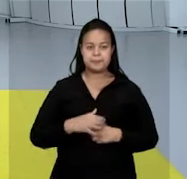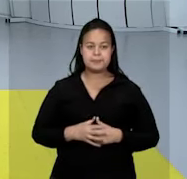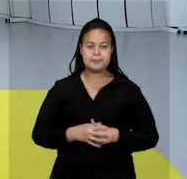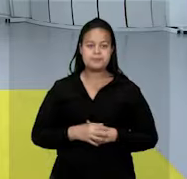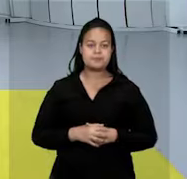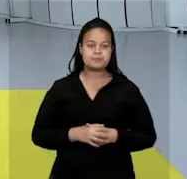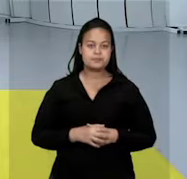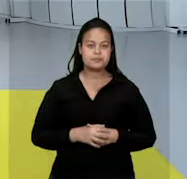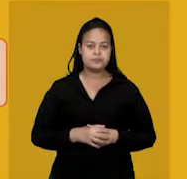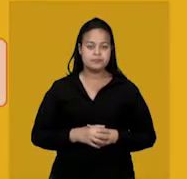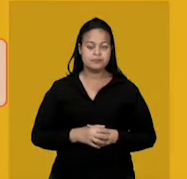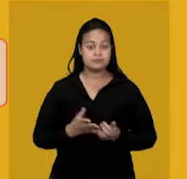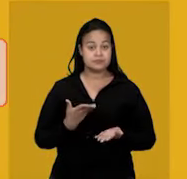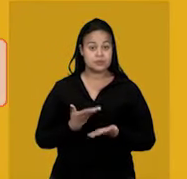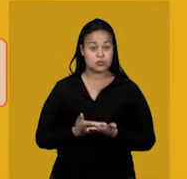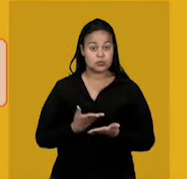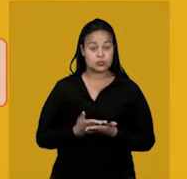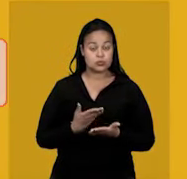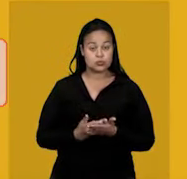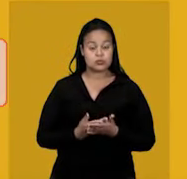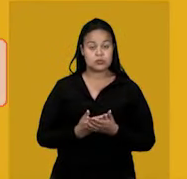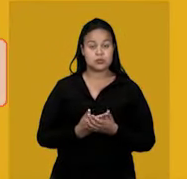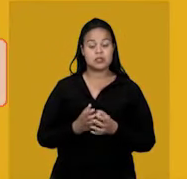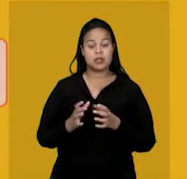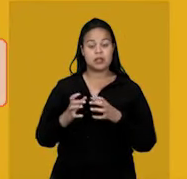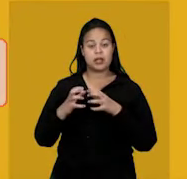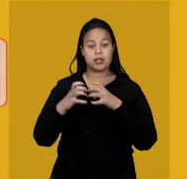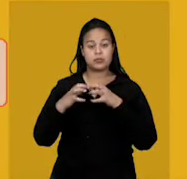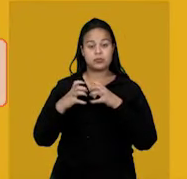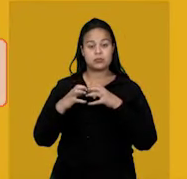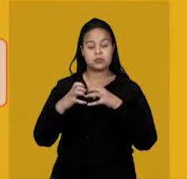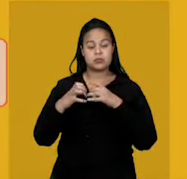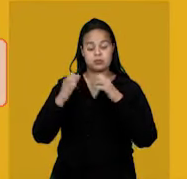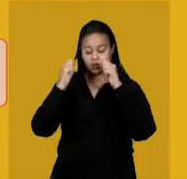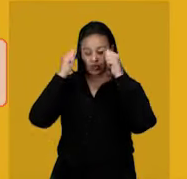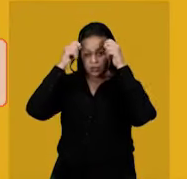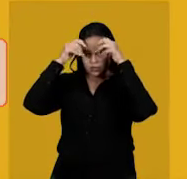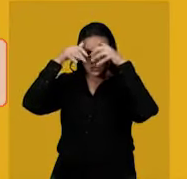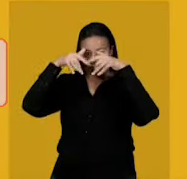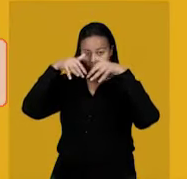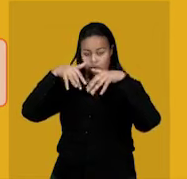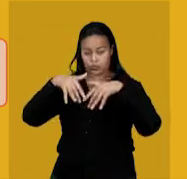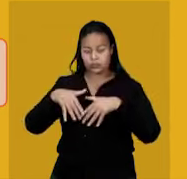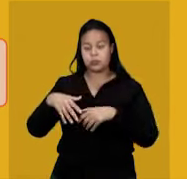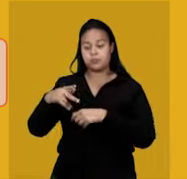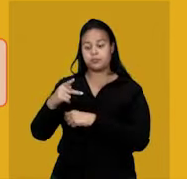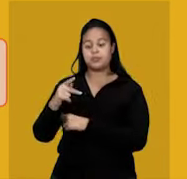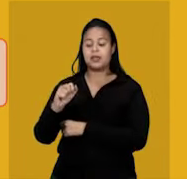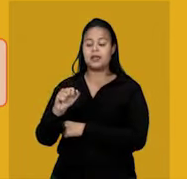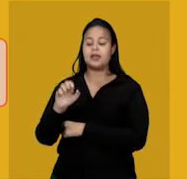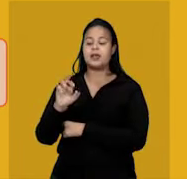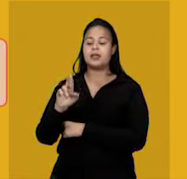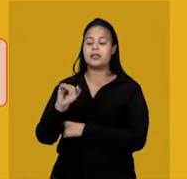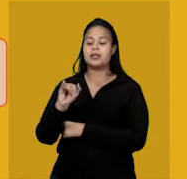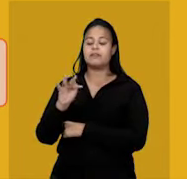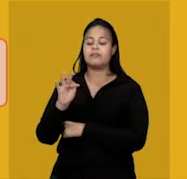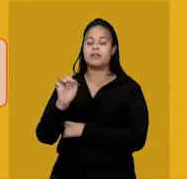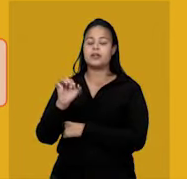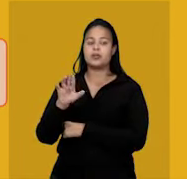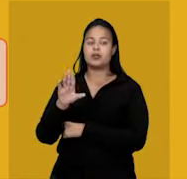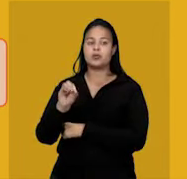Agora nós vamos estudar um pouco do sistema nervoso periférico. Ele é subdividido em